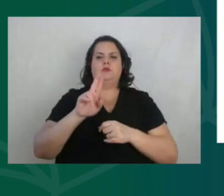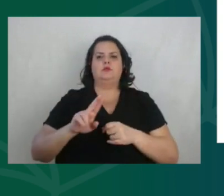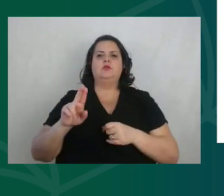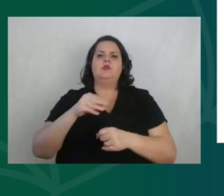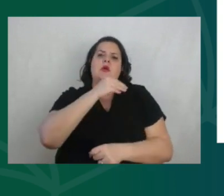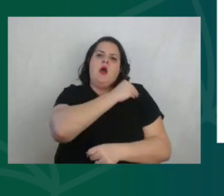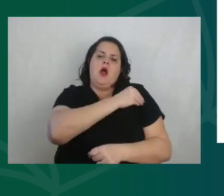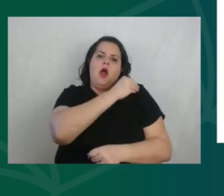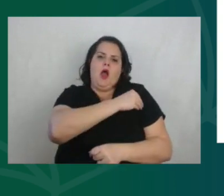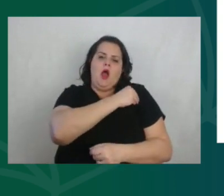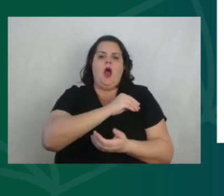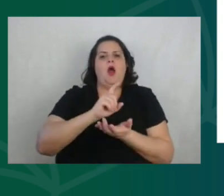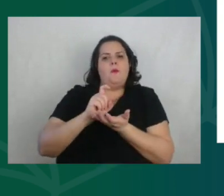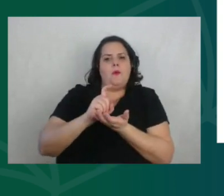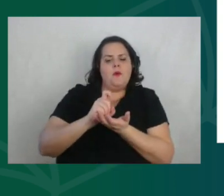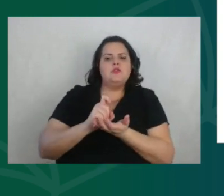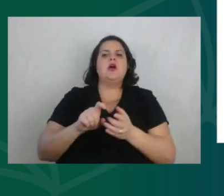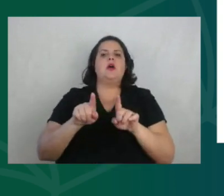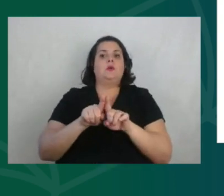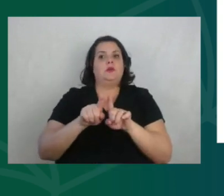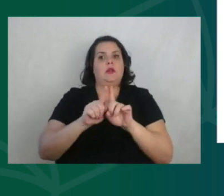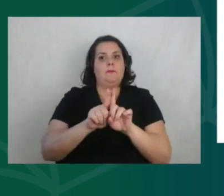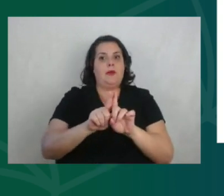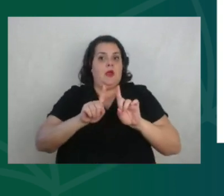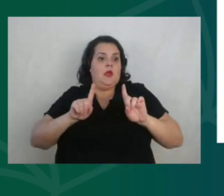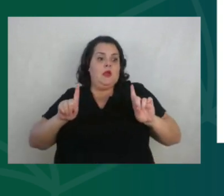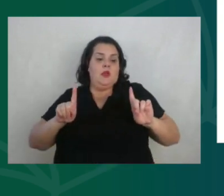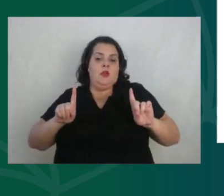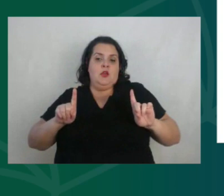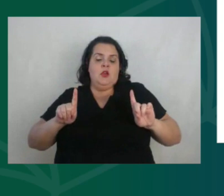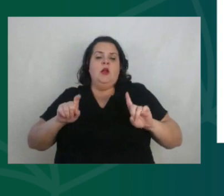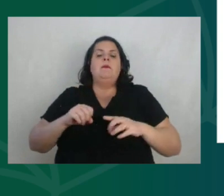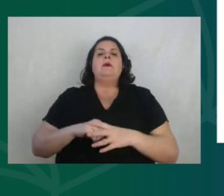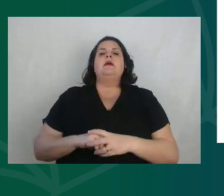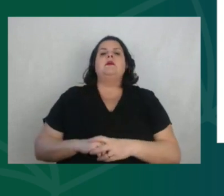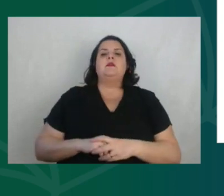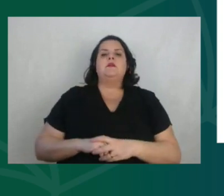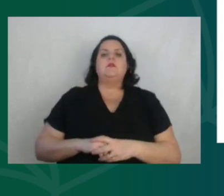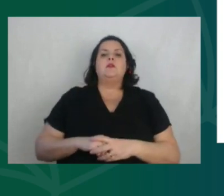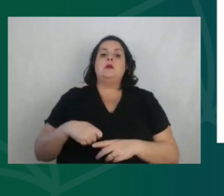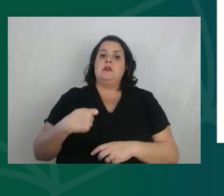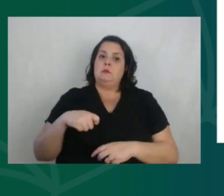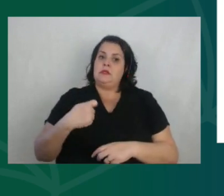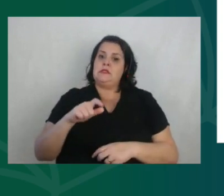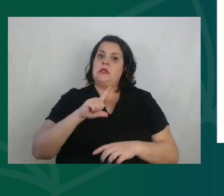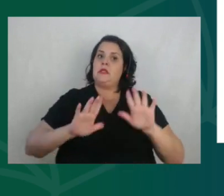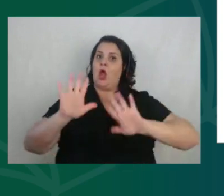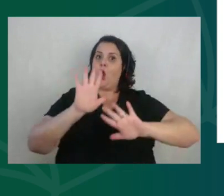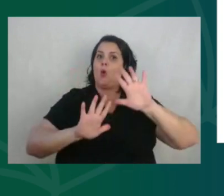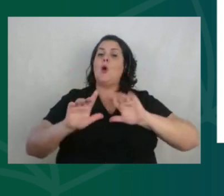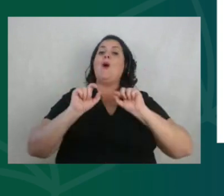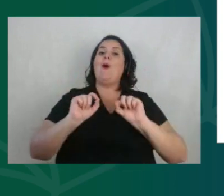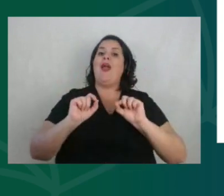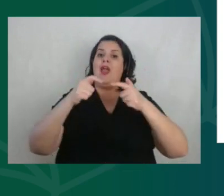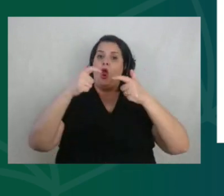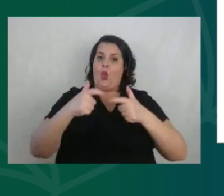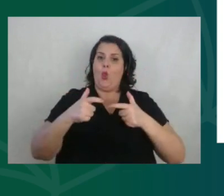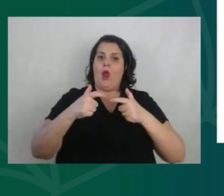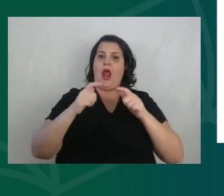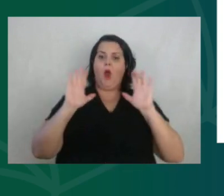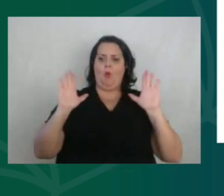distanciamento social e muito cuidado nos locais, principalmente com a ventilação. Locais fechados, que